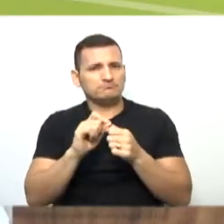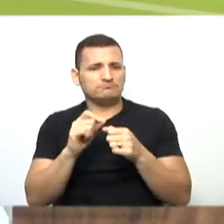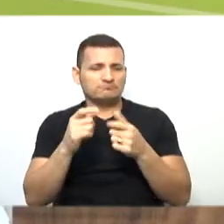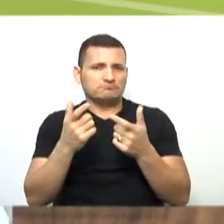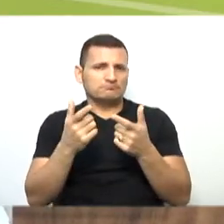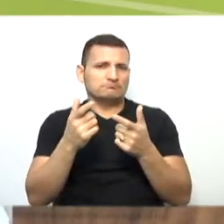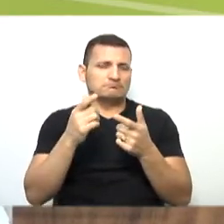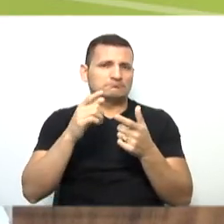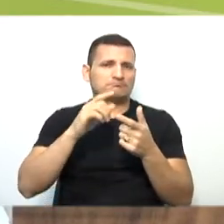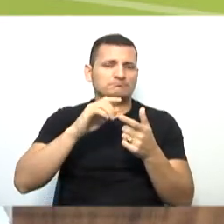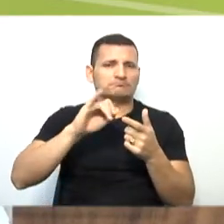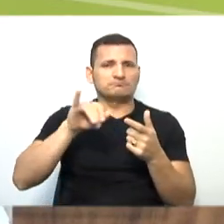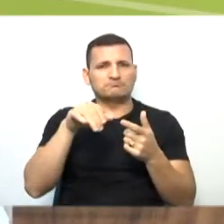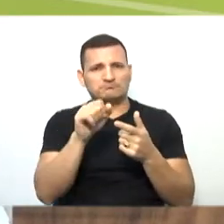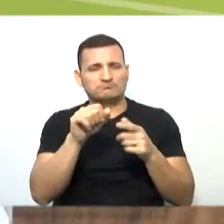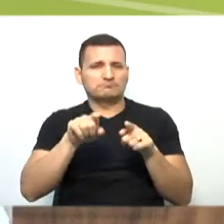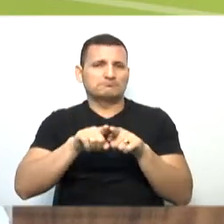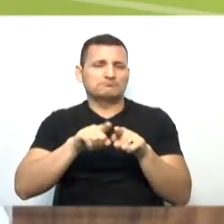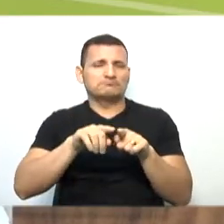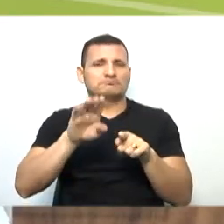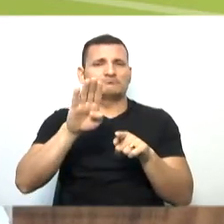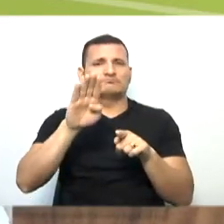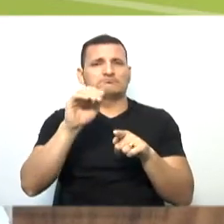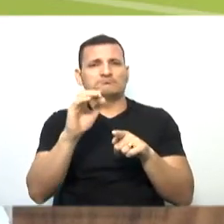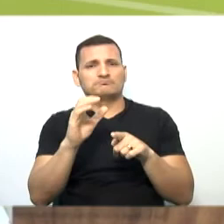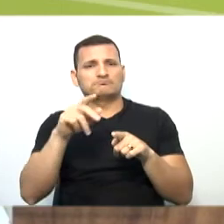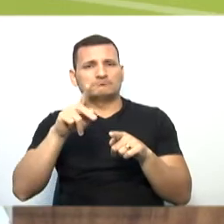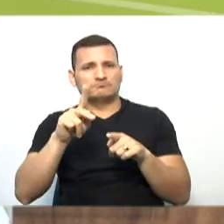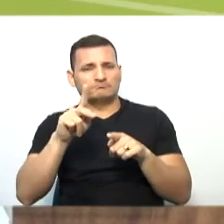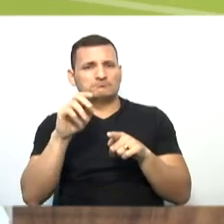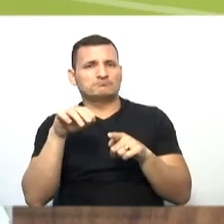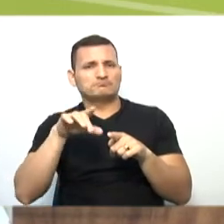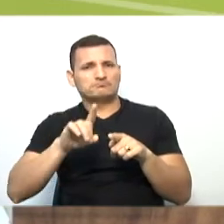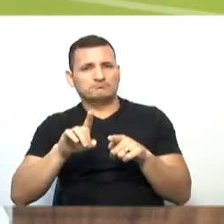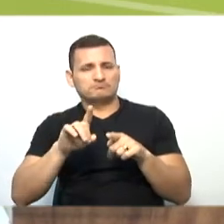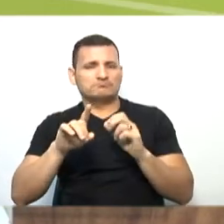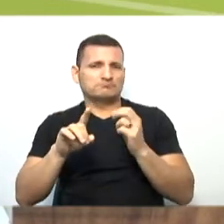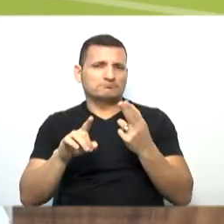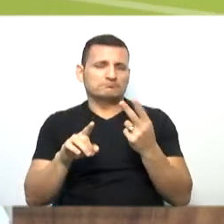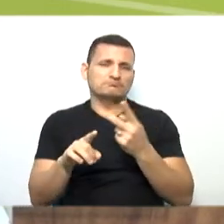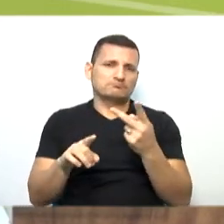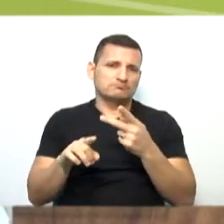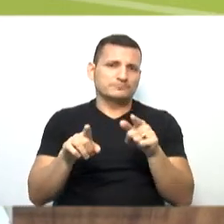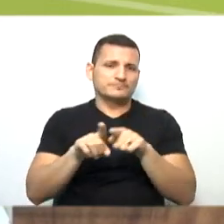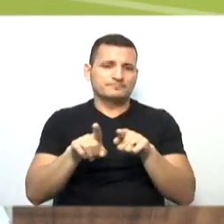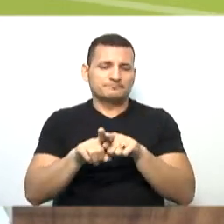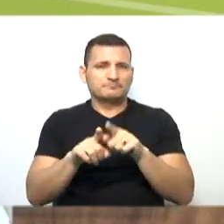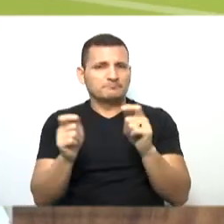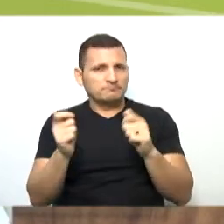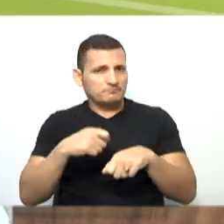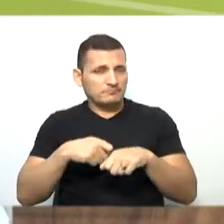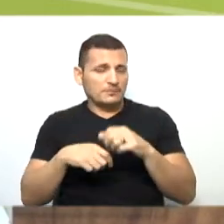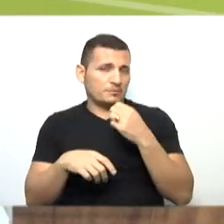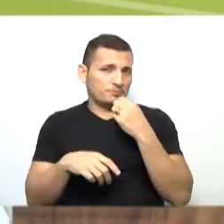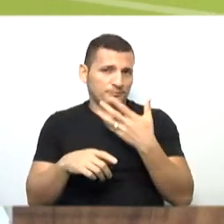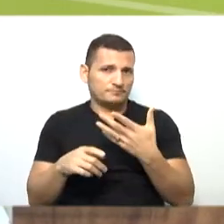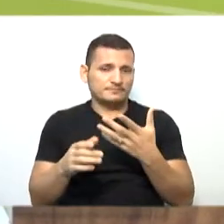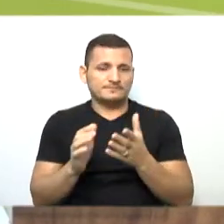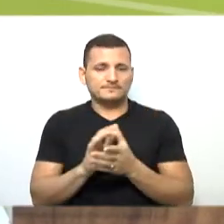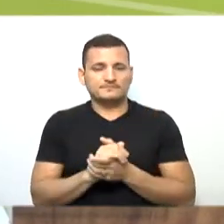JavaScript e também feito com back-end. Ou feito com os dois, gente. Com os dois também funciona e é muito bom,